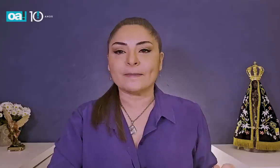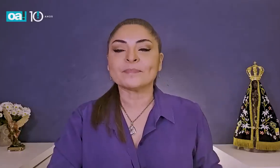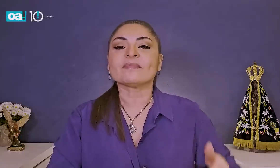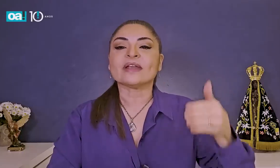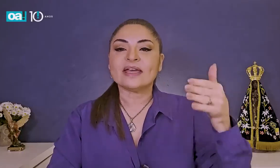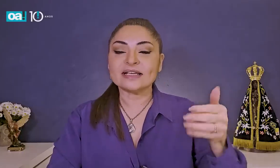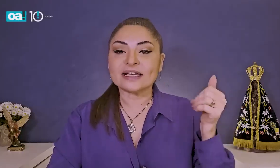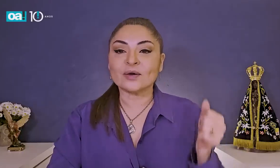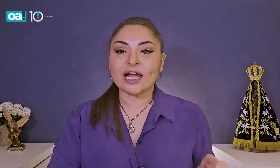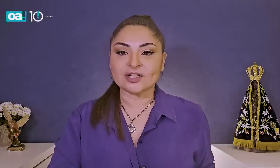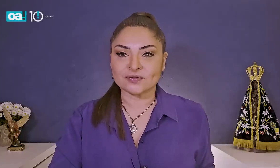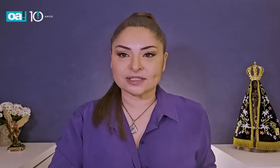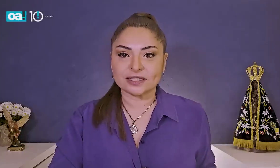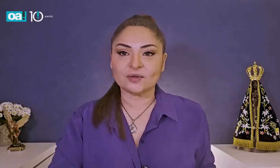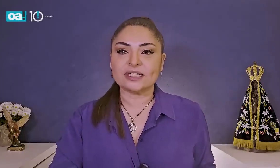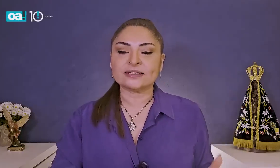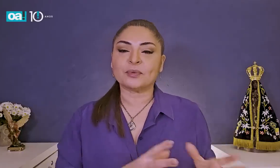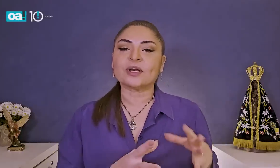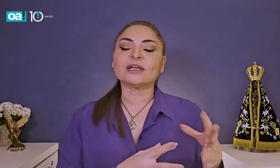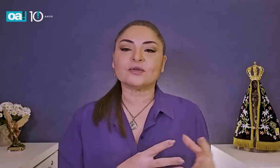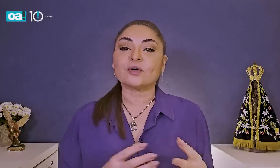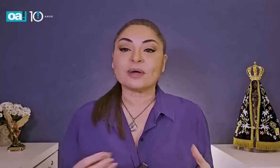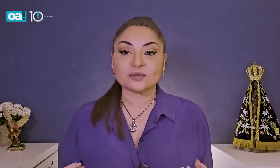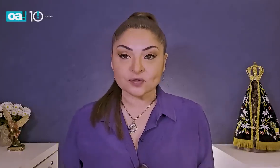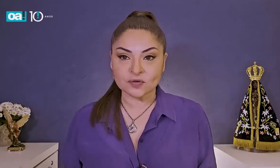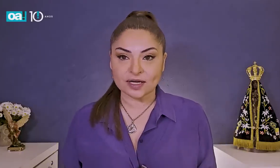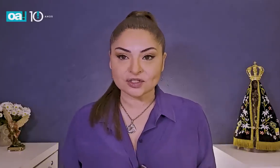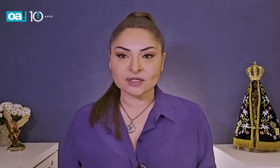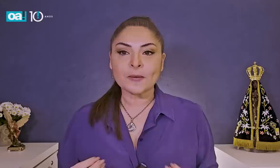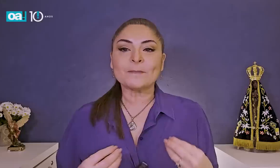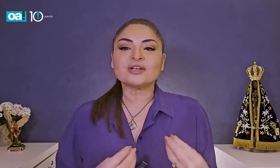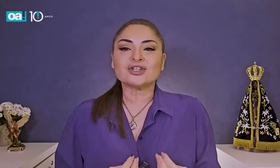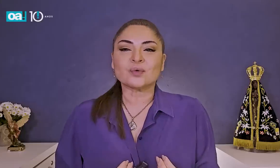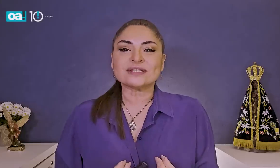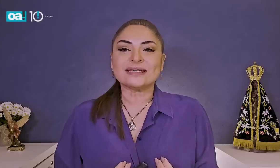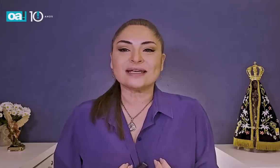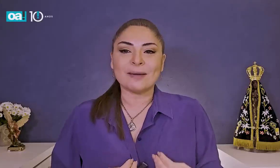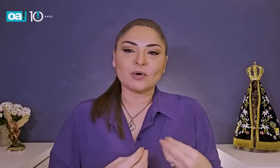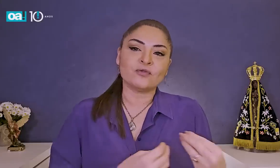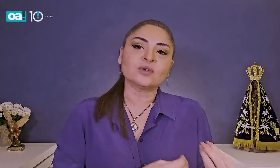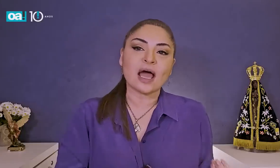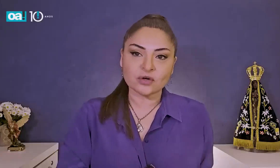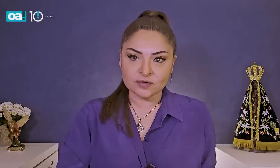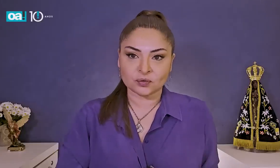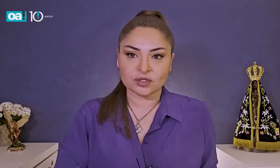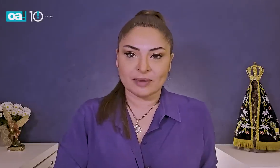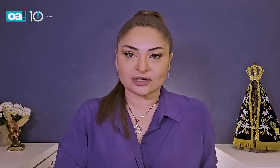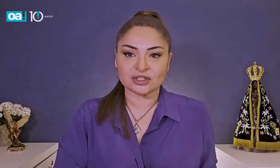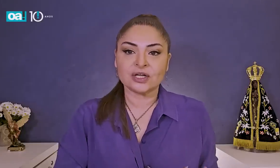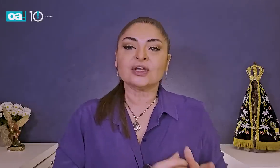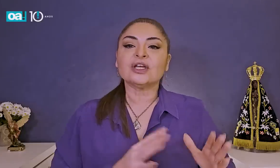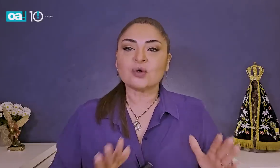Bora lá! Esse aqui é o Narrativas Antagonista, é um programa que tem um formato diferente para a gente conseguir aprofundar o nível